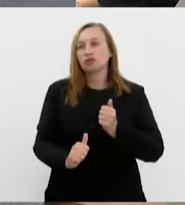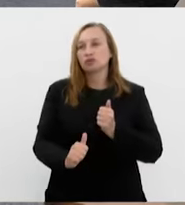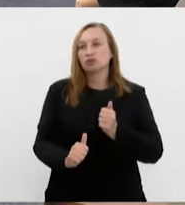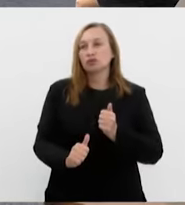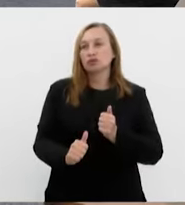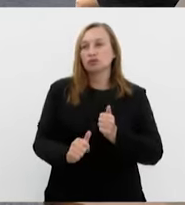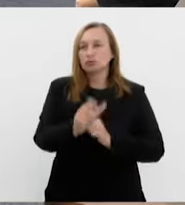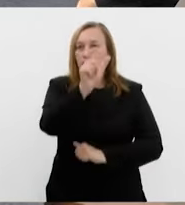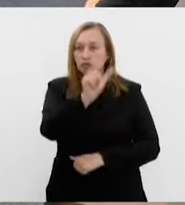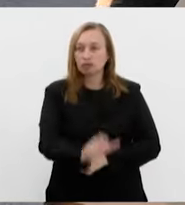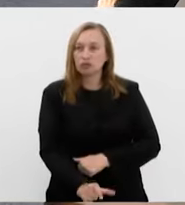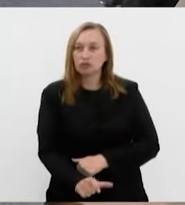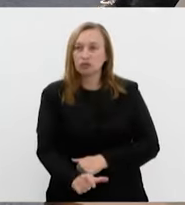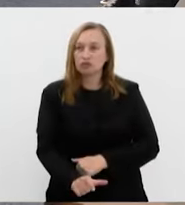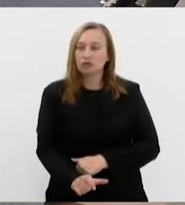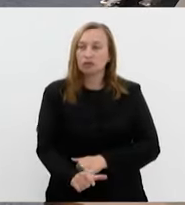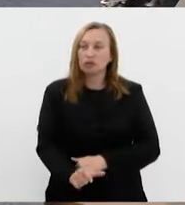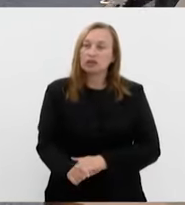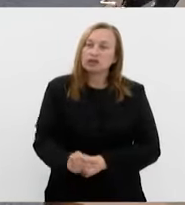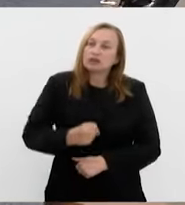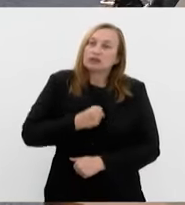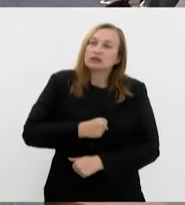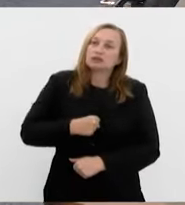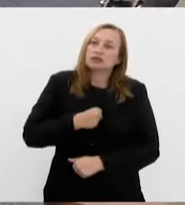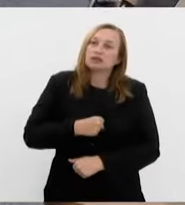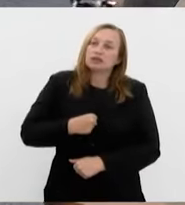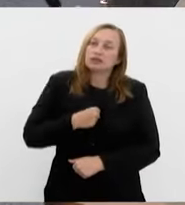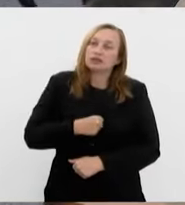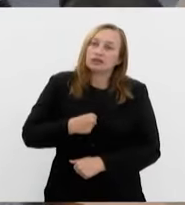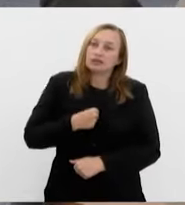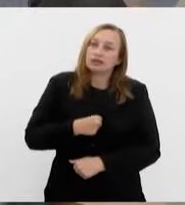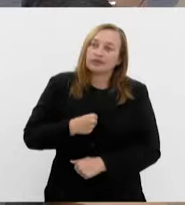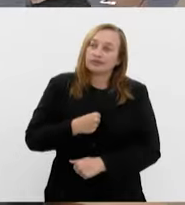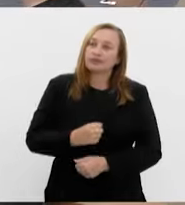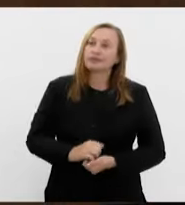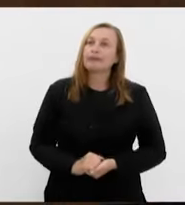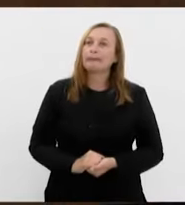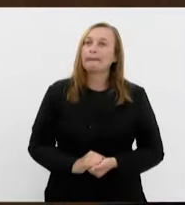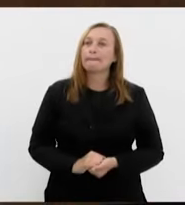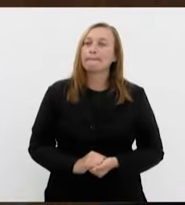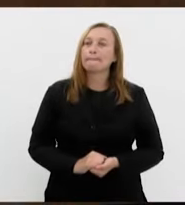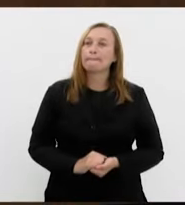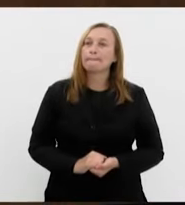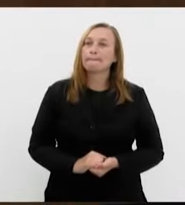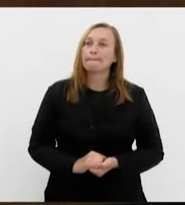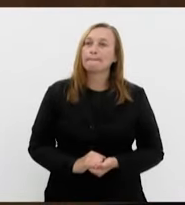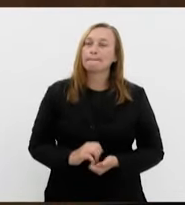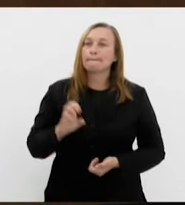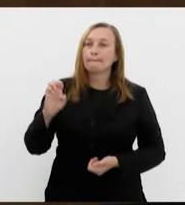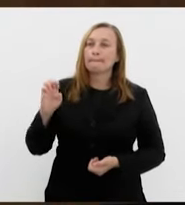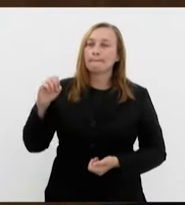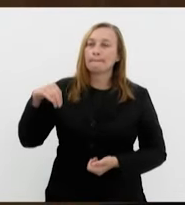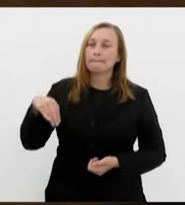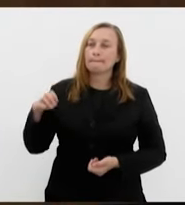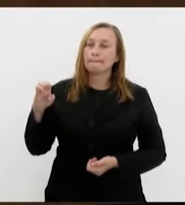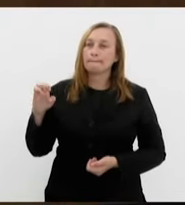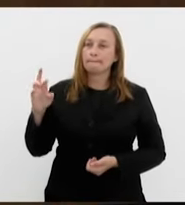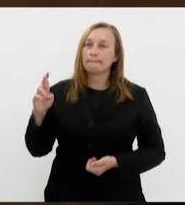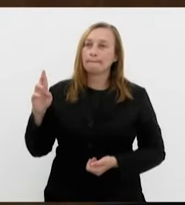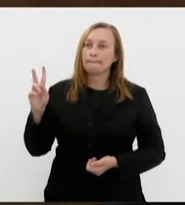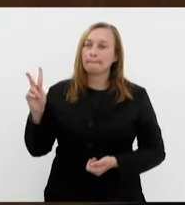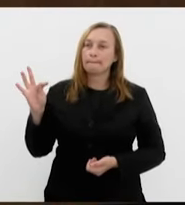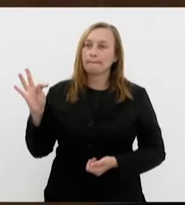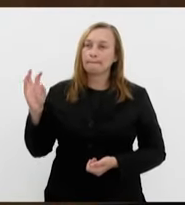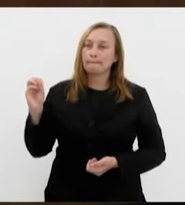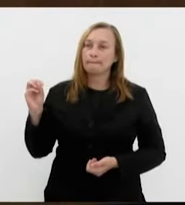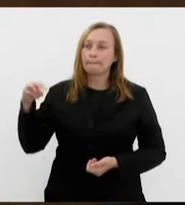muito fazendo falta nos quadros do Flamengo, não é? O Everton Ribeiro. Mais sucesso